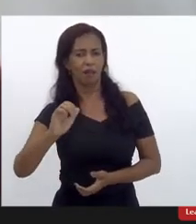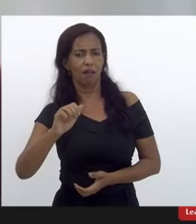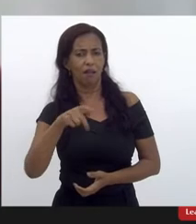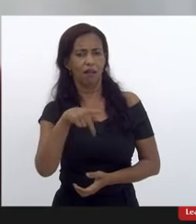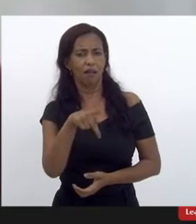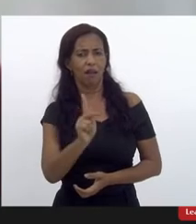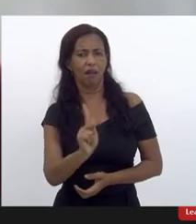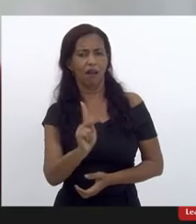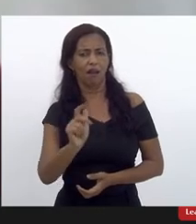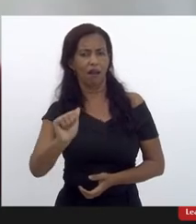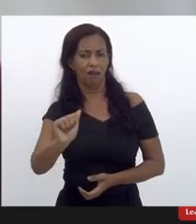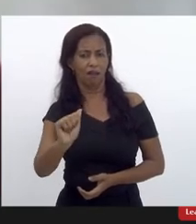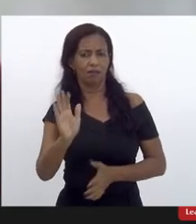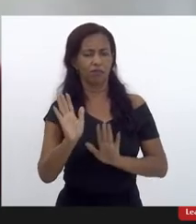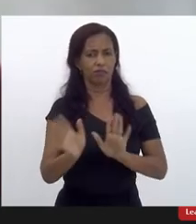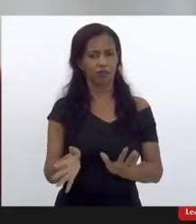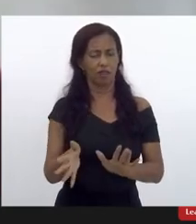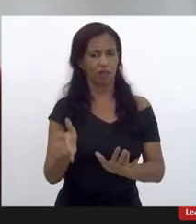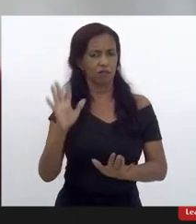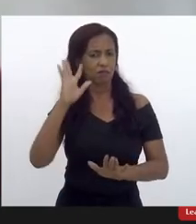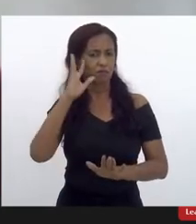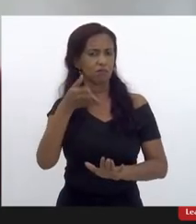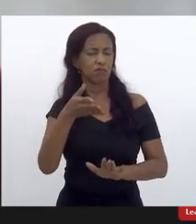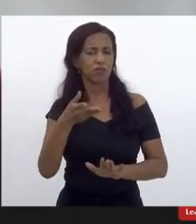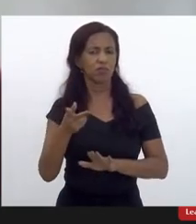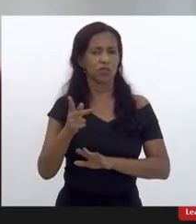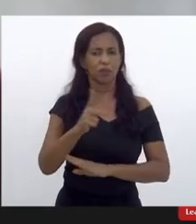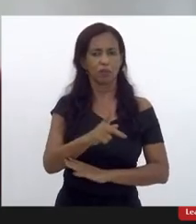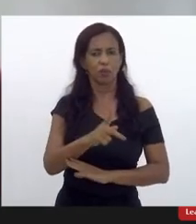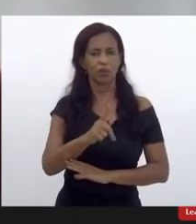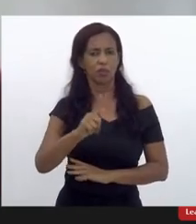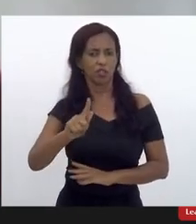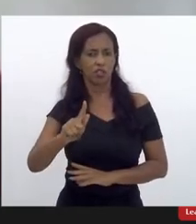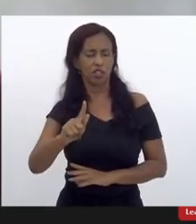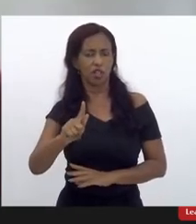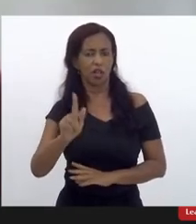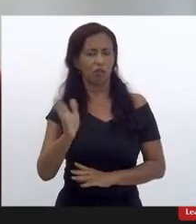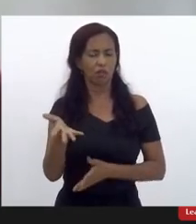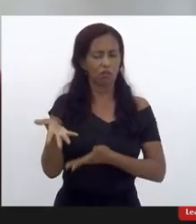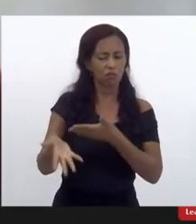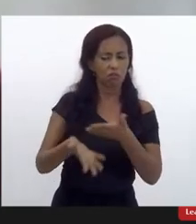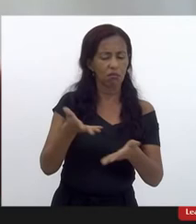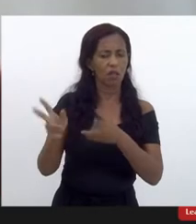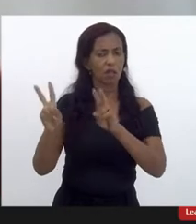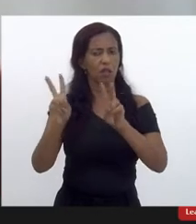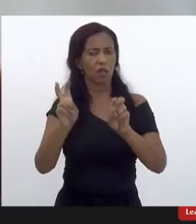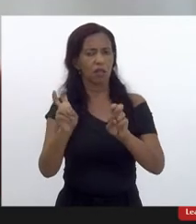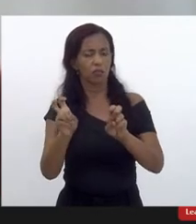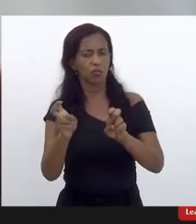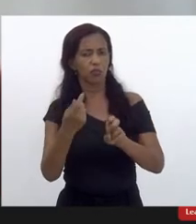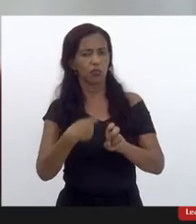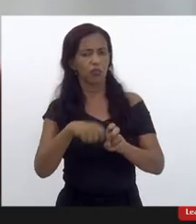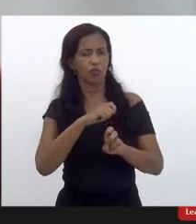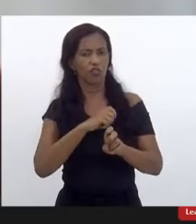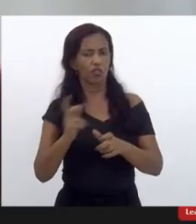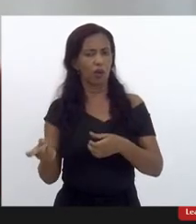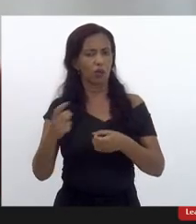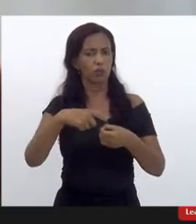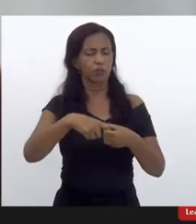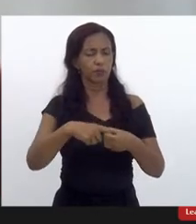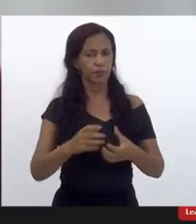já foi para o CAAR, ele já está na Procuradoria Geral, que trata dos assuntos de recuperação fiscal,